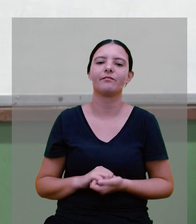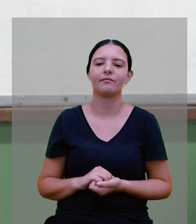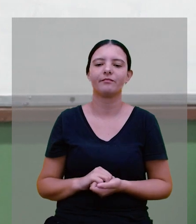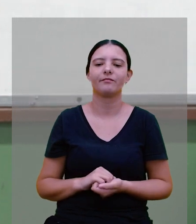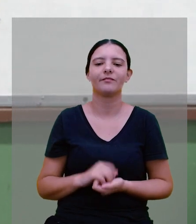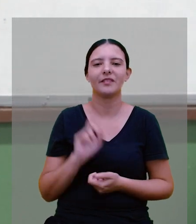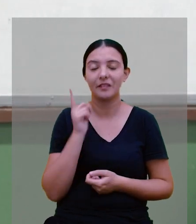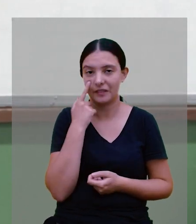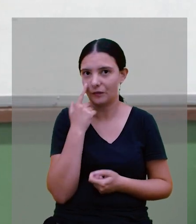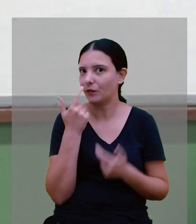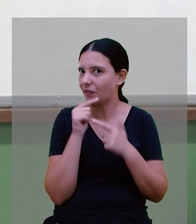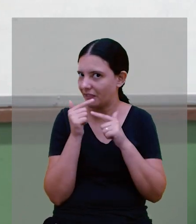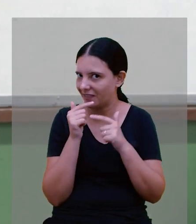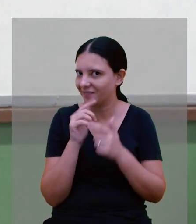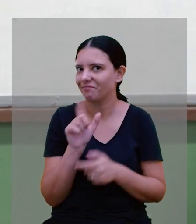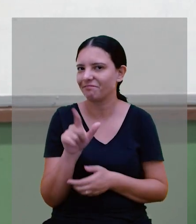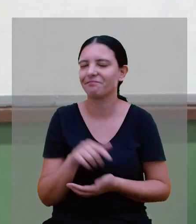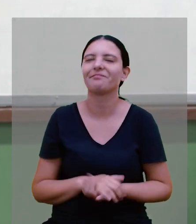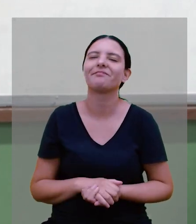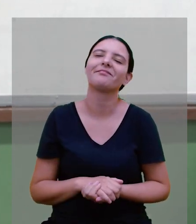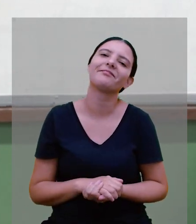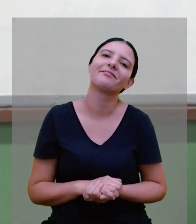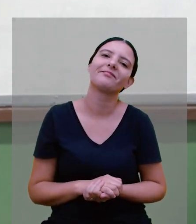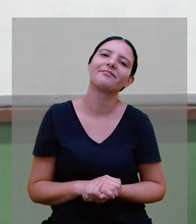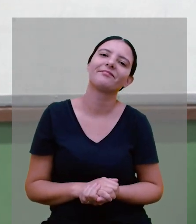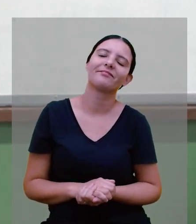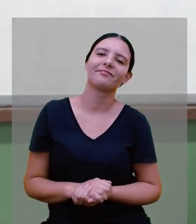Vocês vão rir da frase, tá?